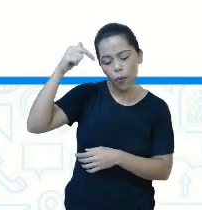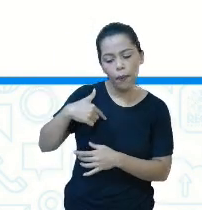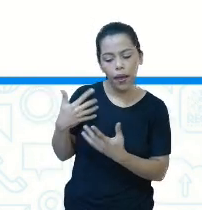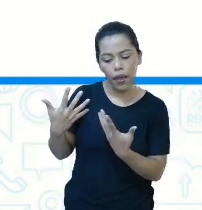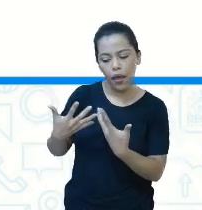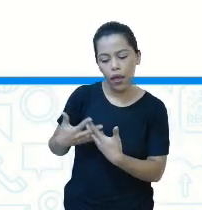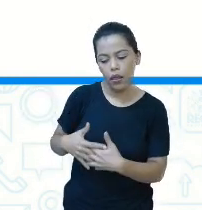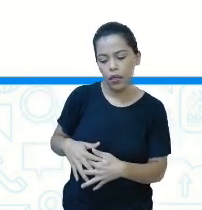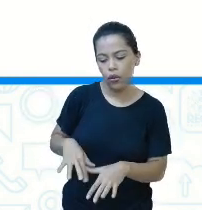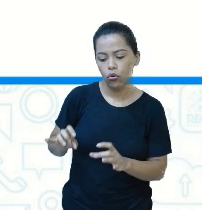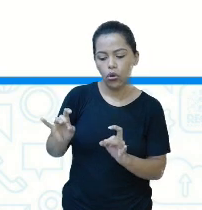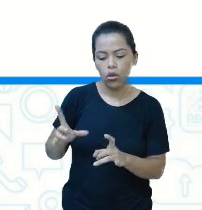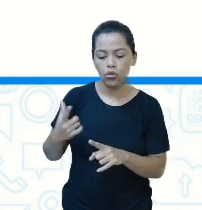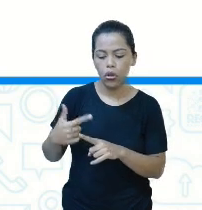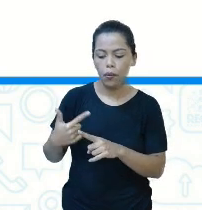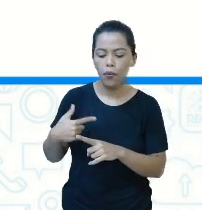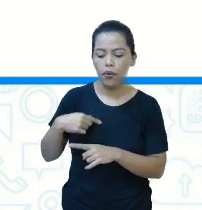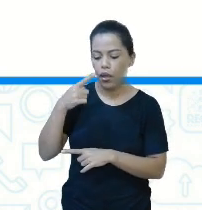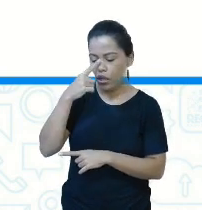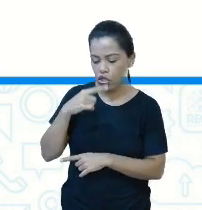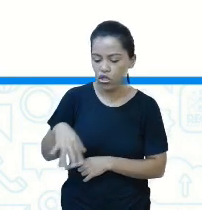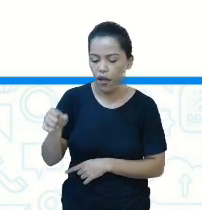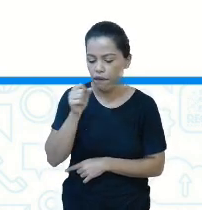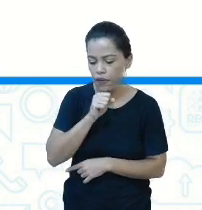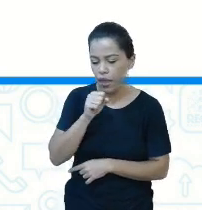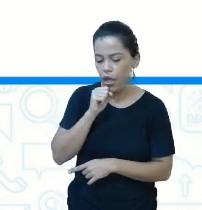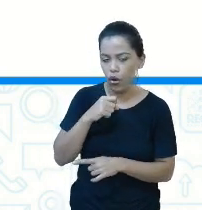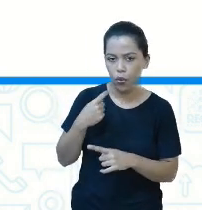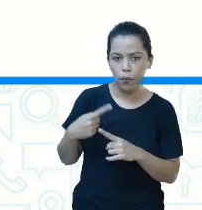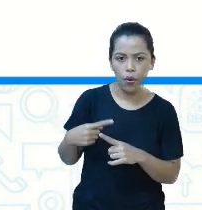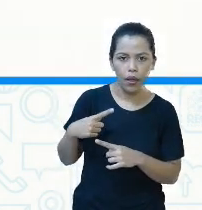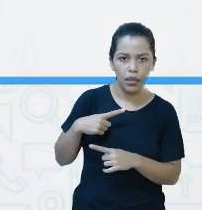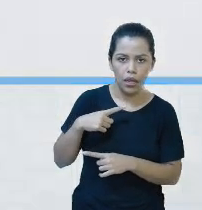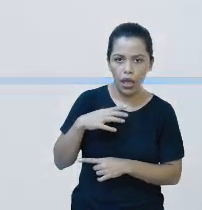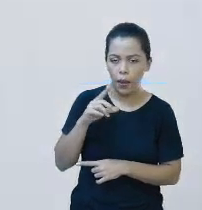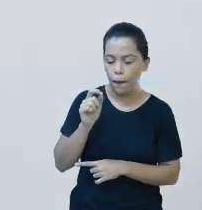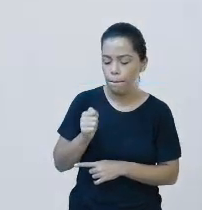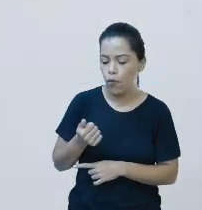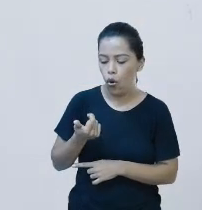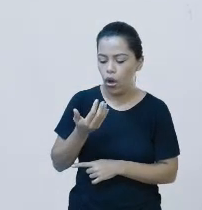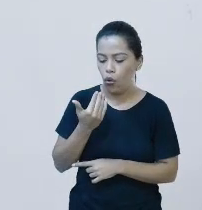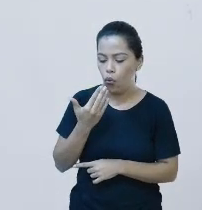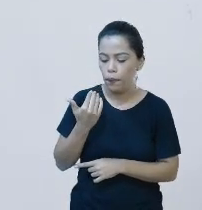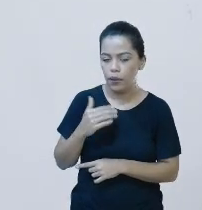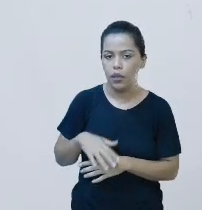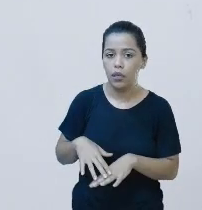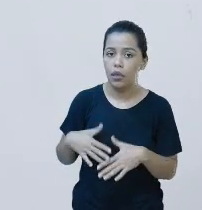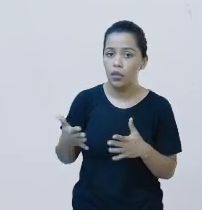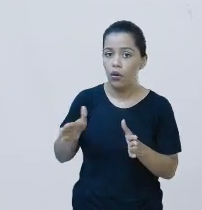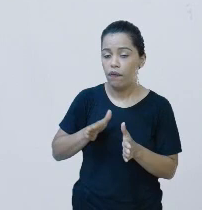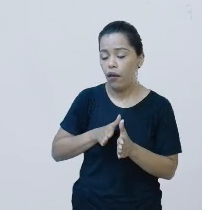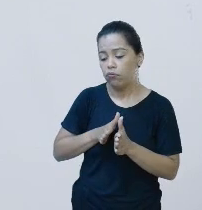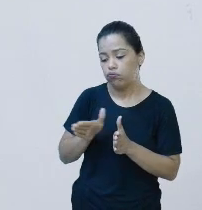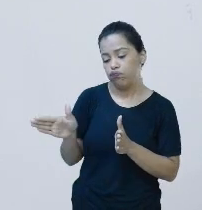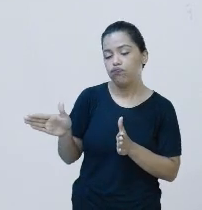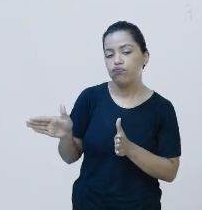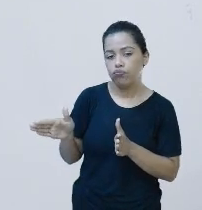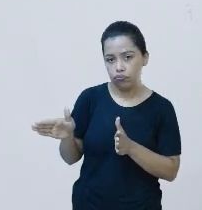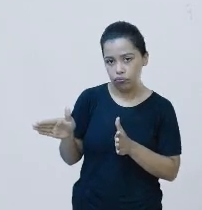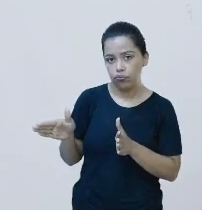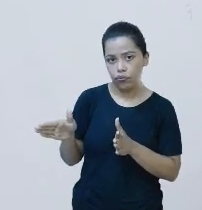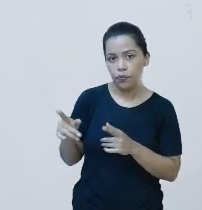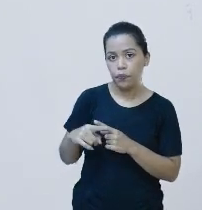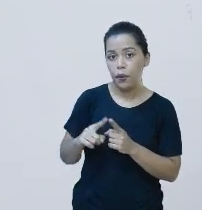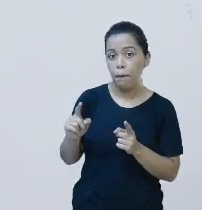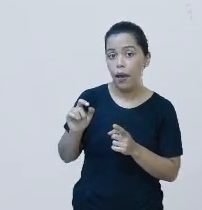ficando velhos, porque a alimentação está diminuindo, ele vai puxar para esse lado, né? Ele vai investigar por esse lado. Mas se ele acha